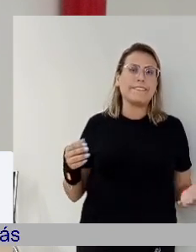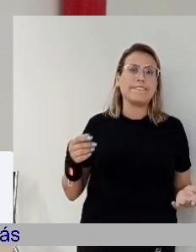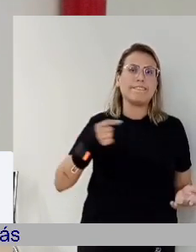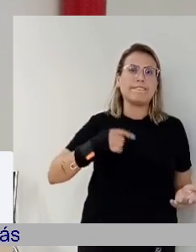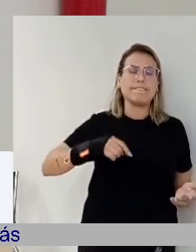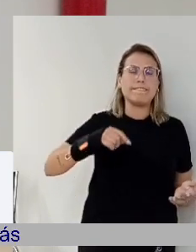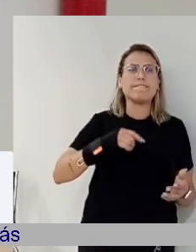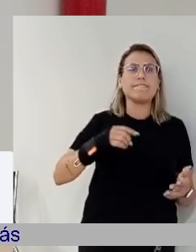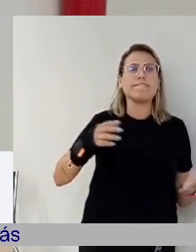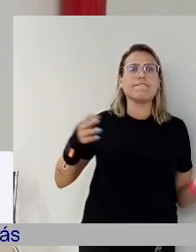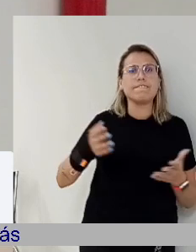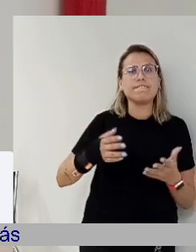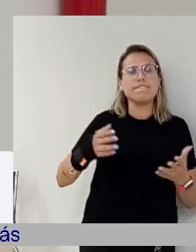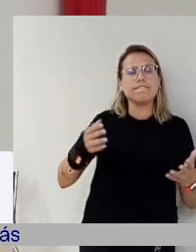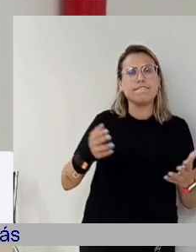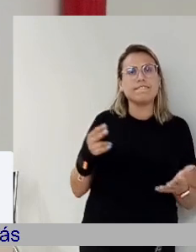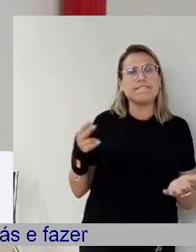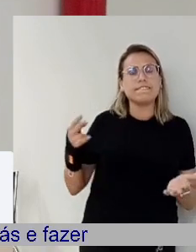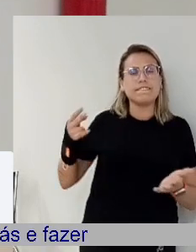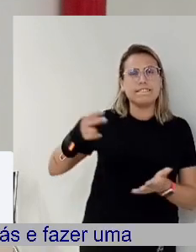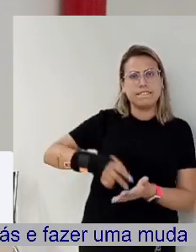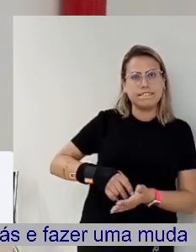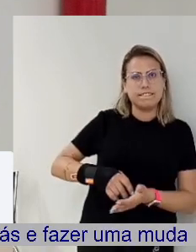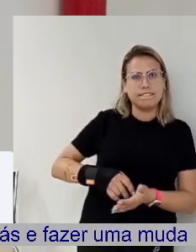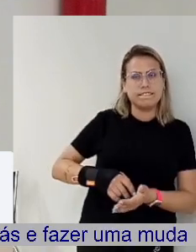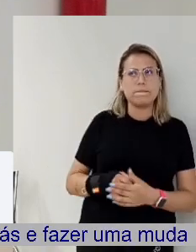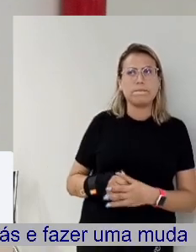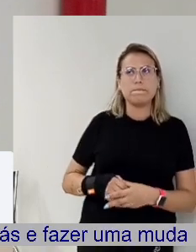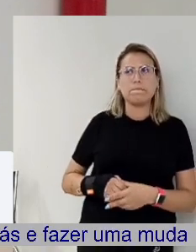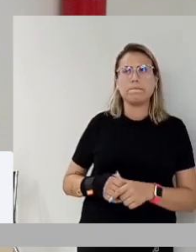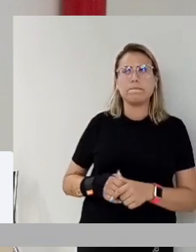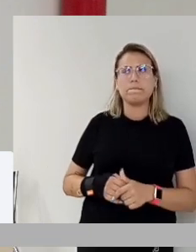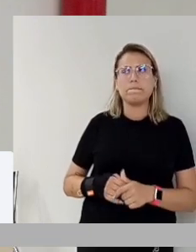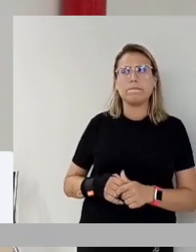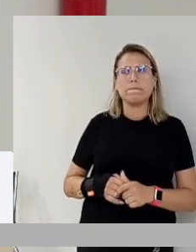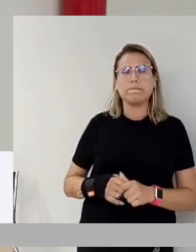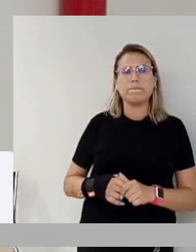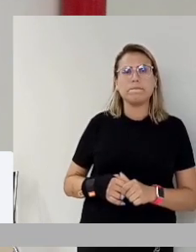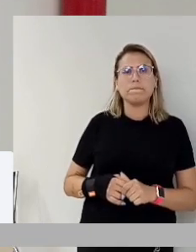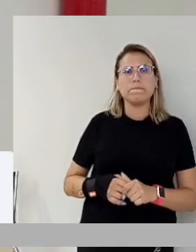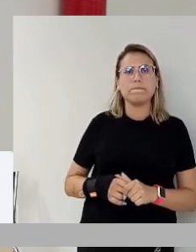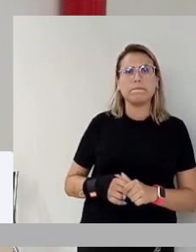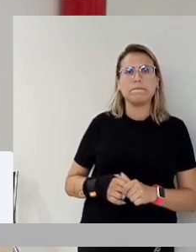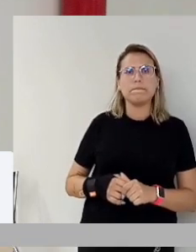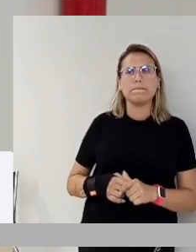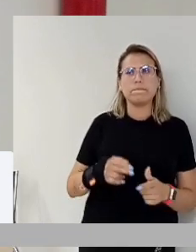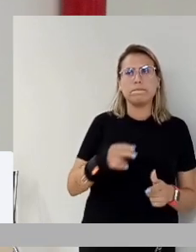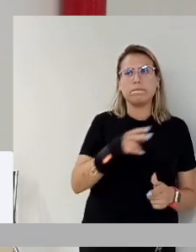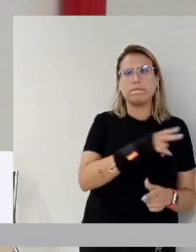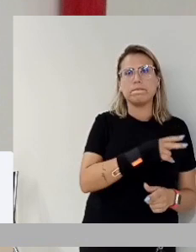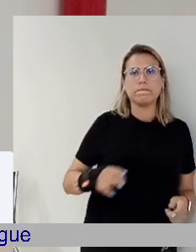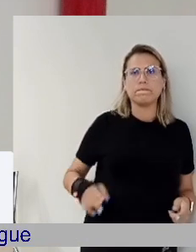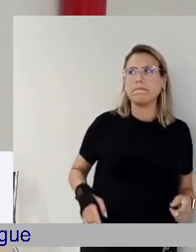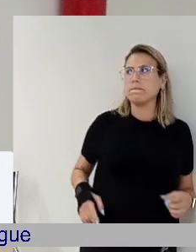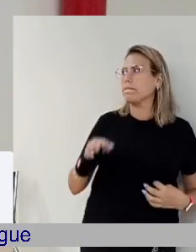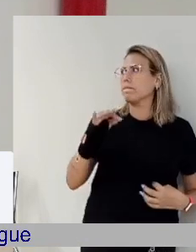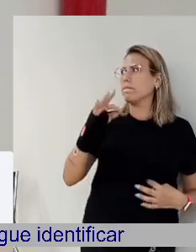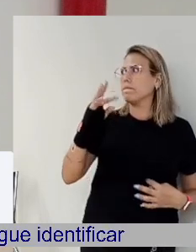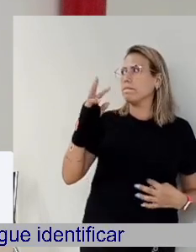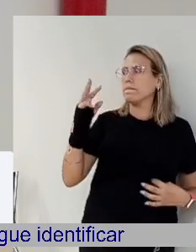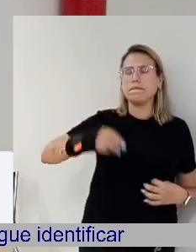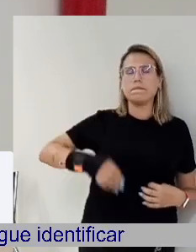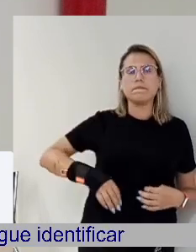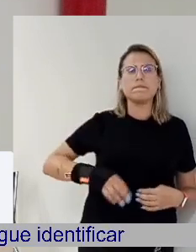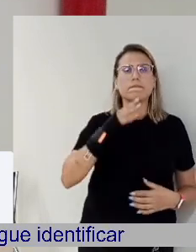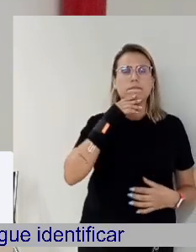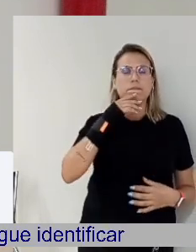em plantar ali fazer umas muda eh o acho que o vereador o vereador TIM ele consegue identificar aquela